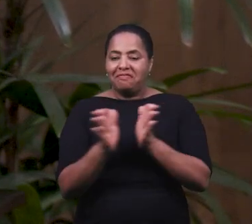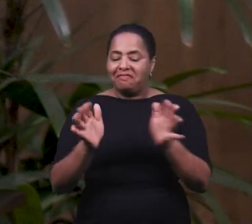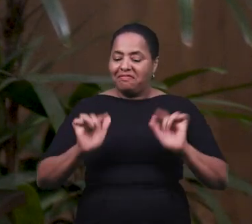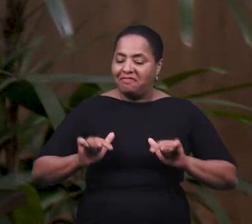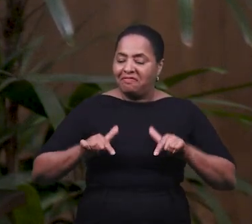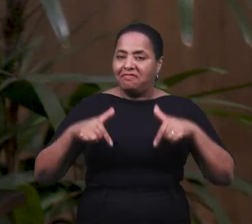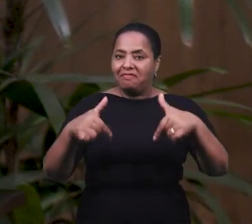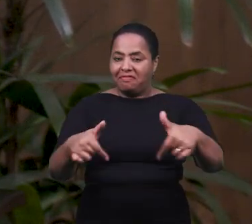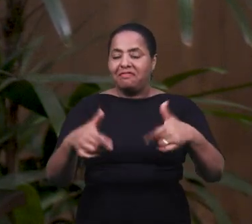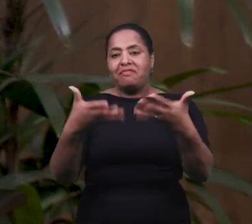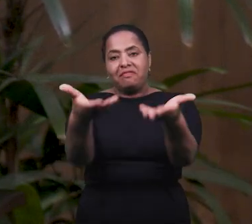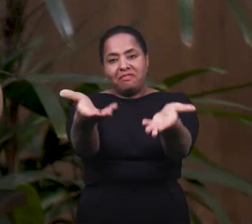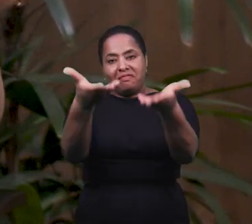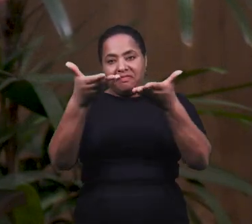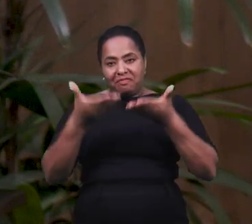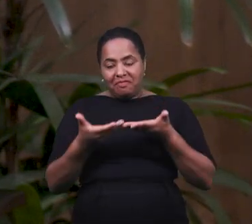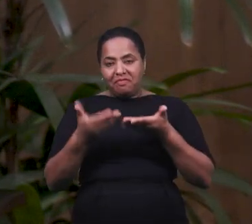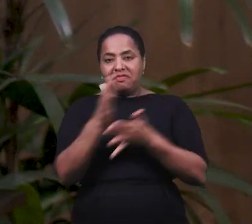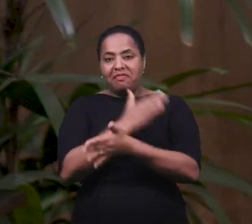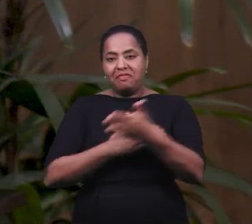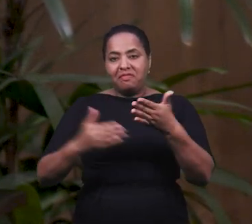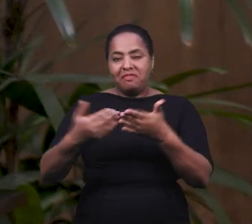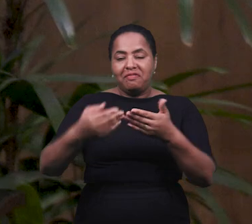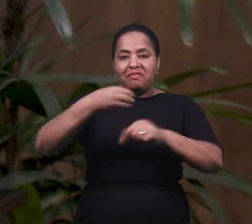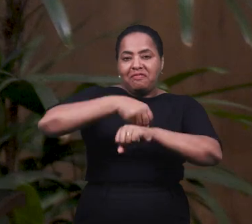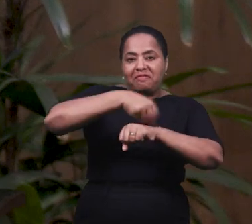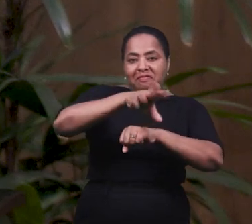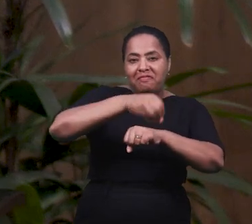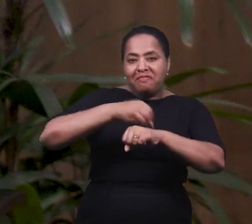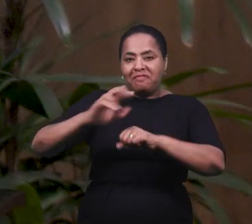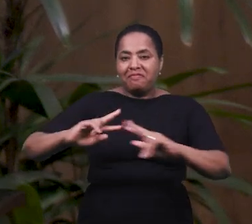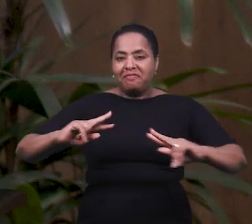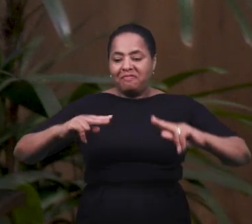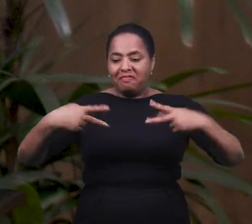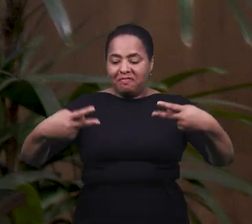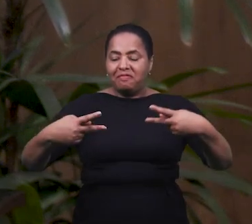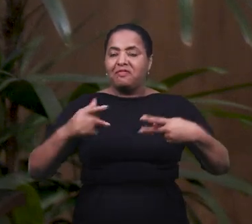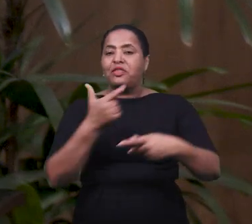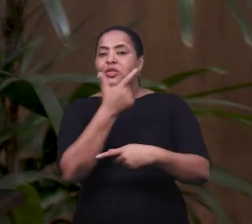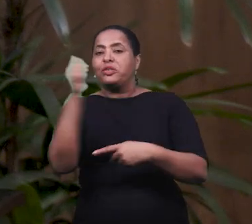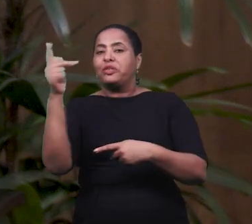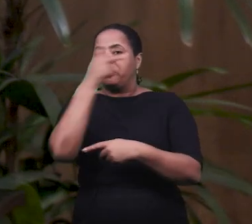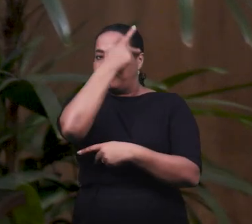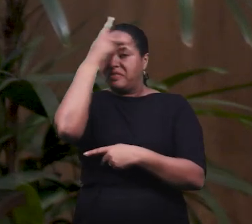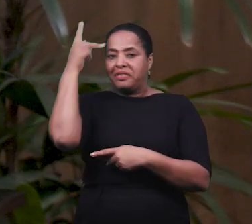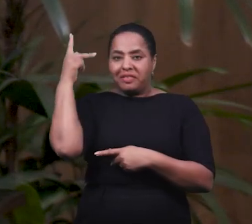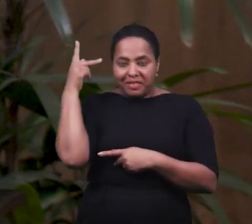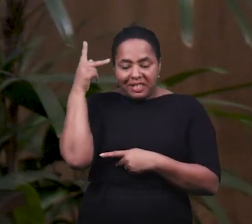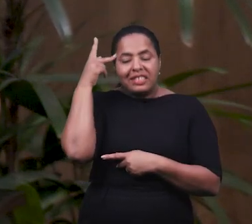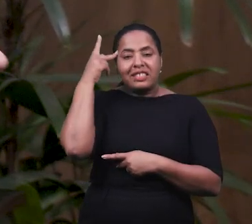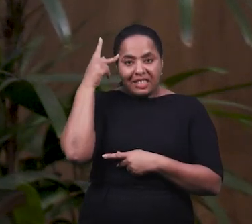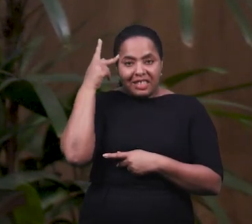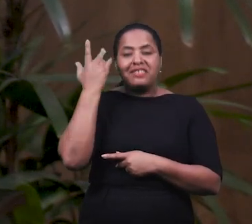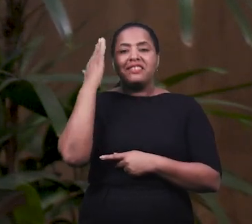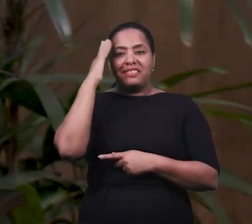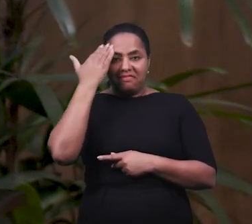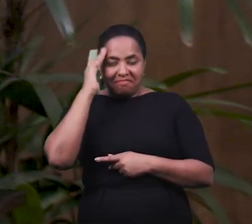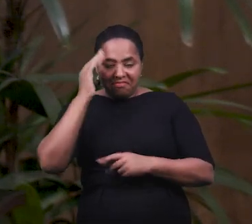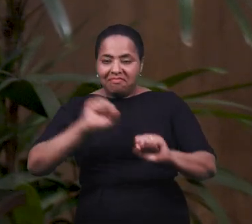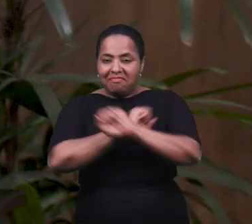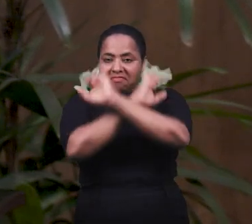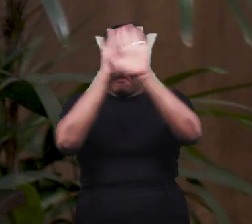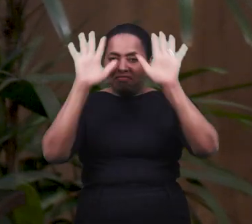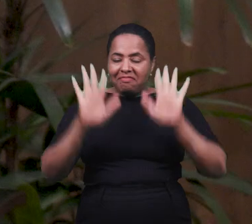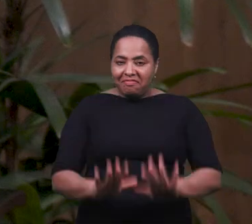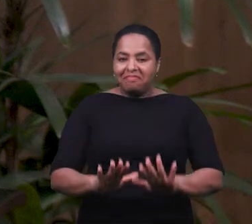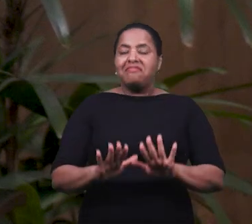e convidamos a todos a compartilhar o link para que mais pessoas possam compreender um pouquinho mais